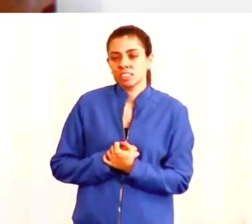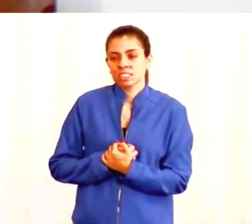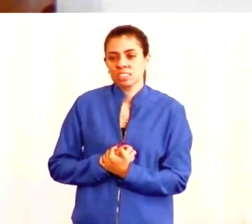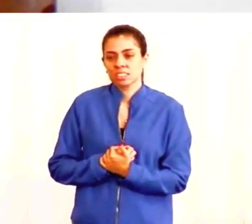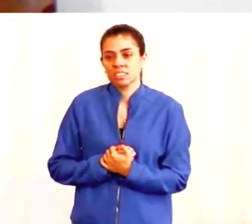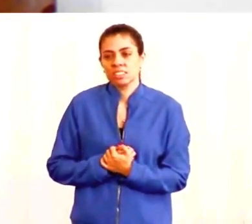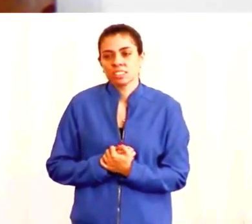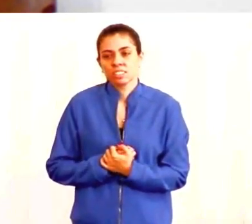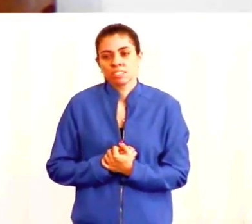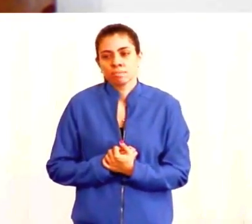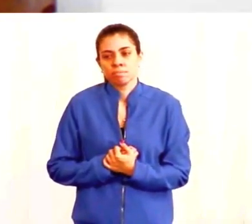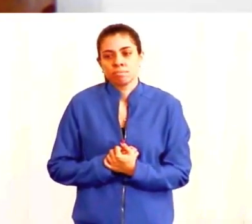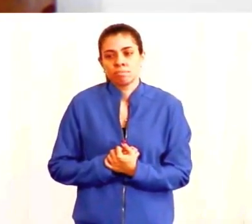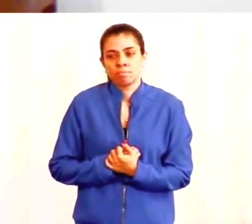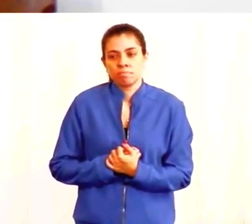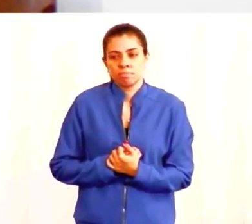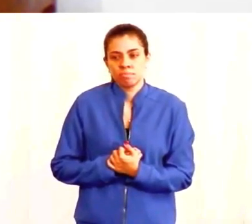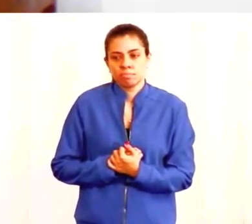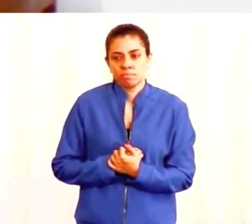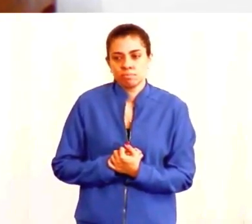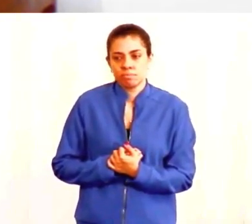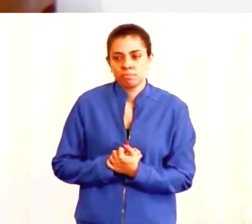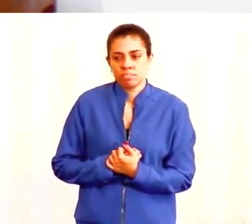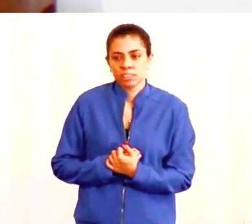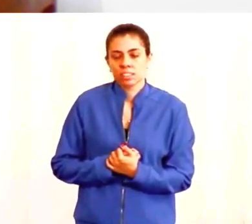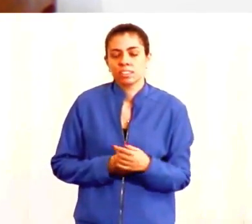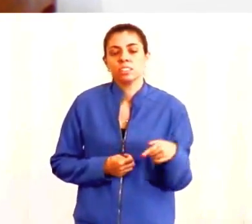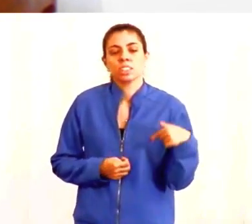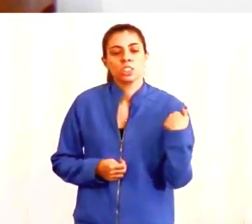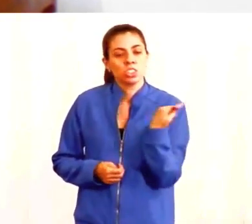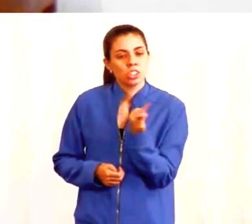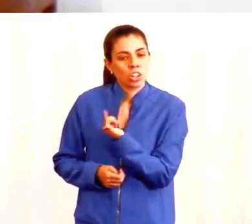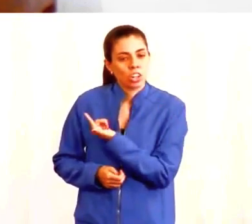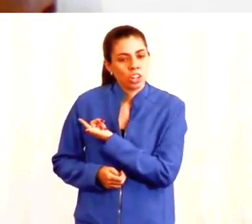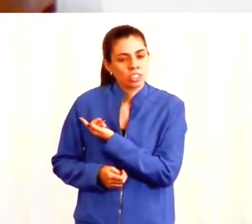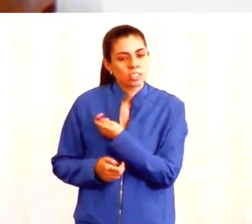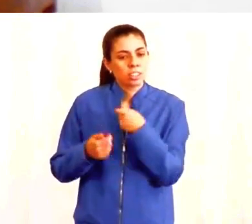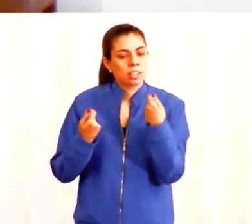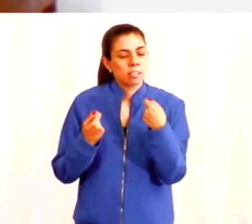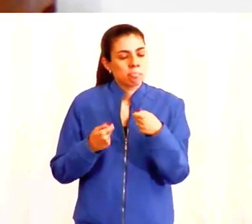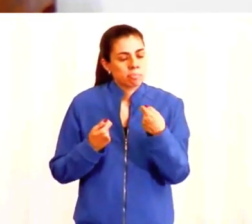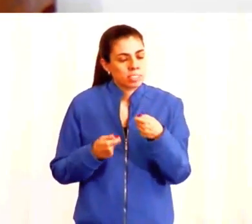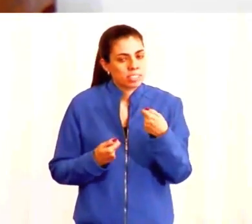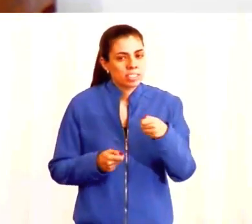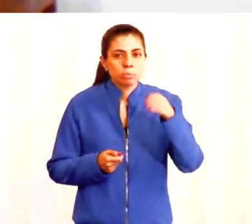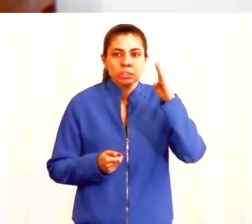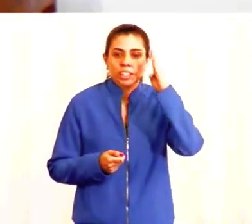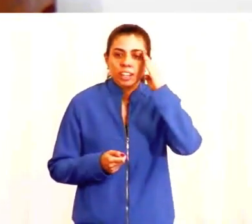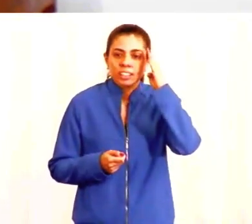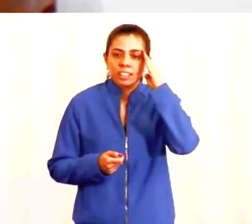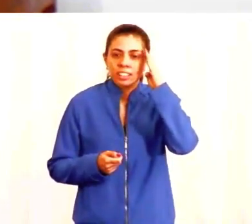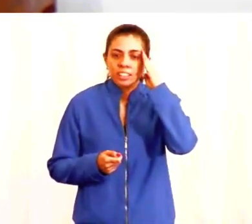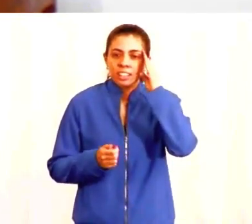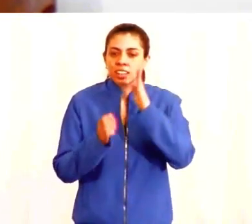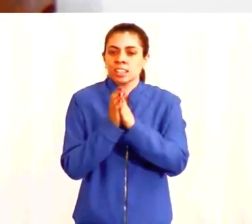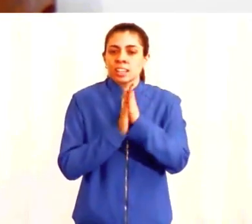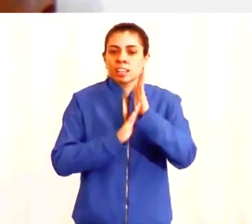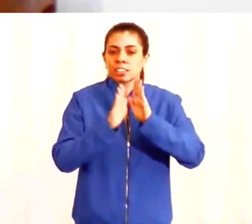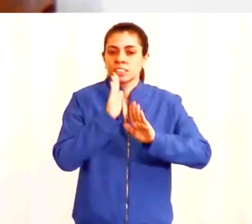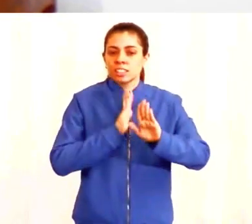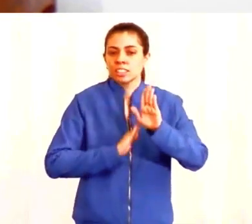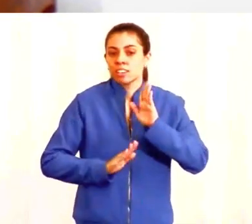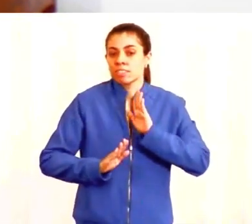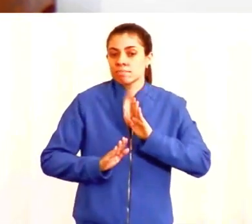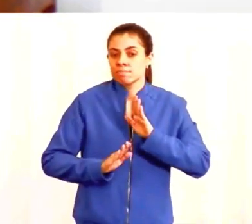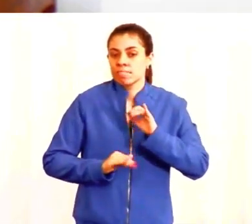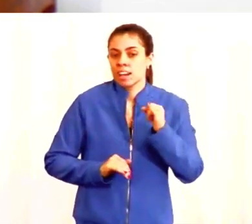que lhe prestamos, por conta do significado das nossas vidas, por conta do nome que carregamos, cristãos.